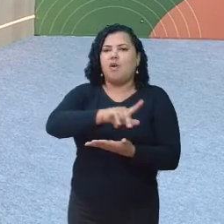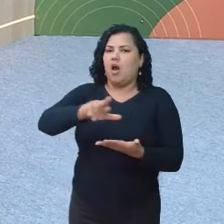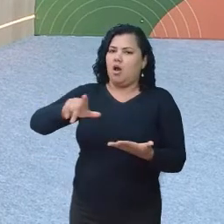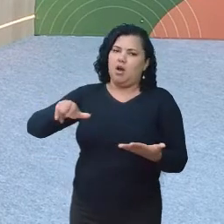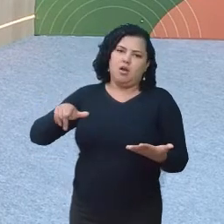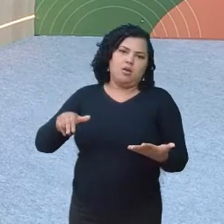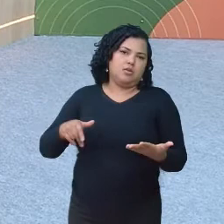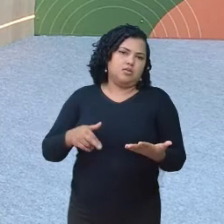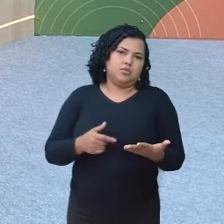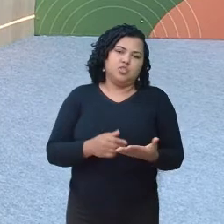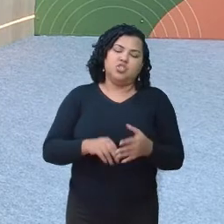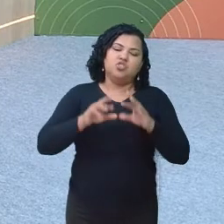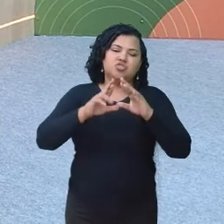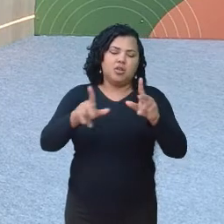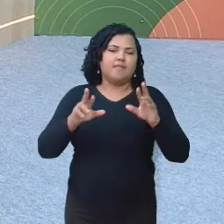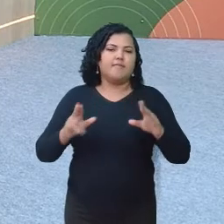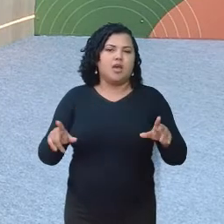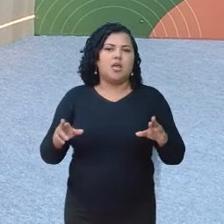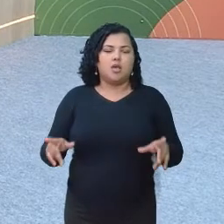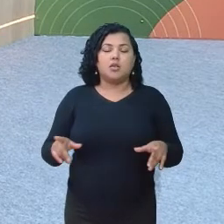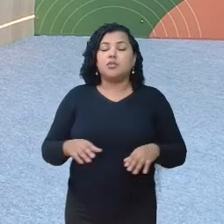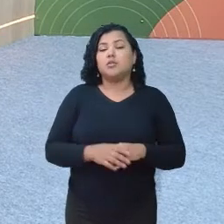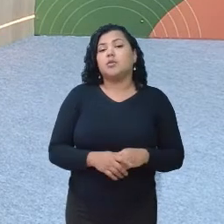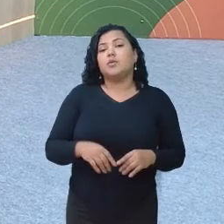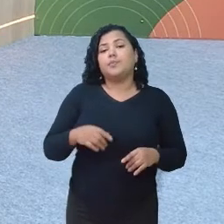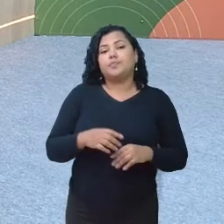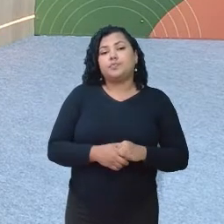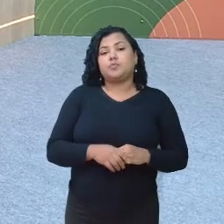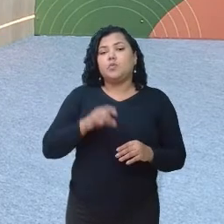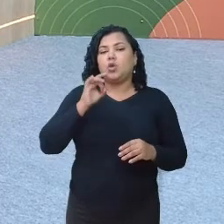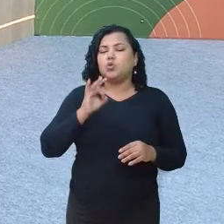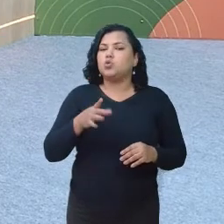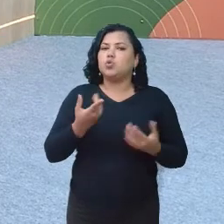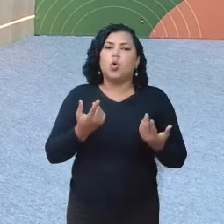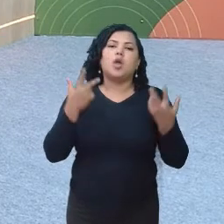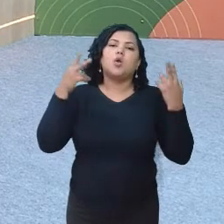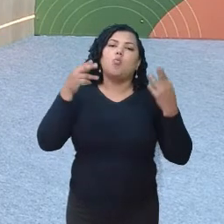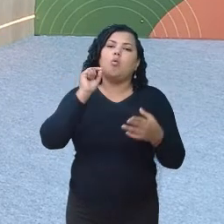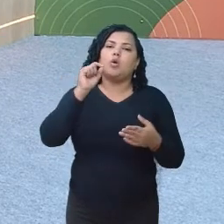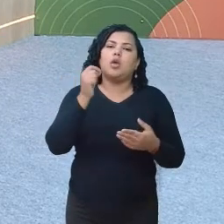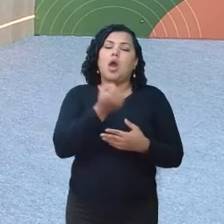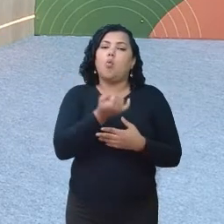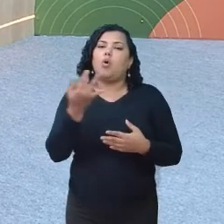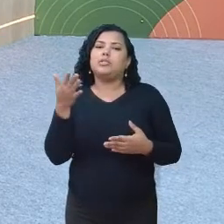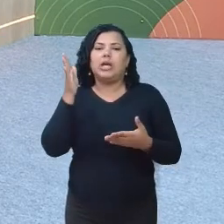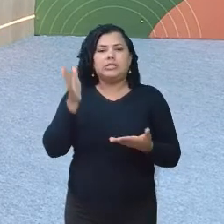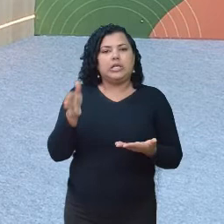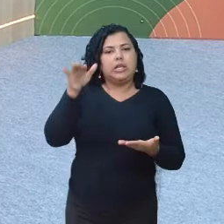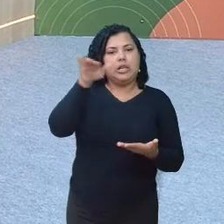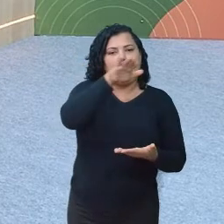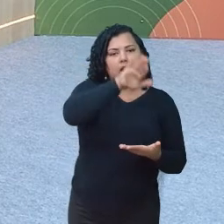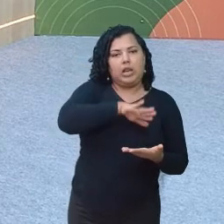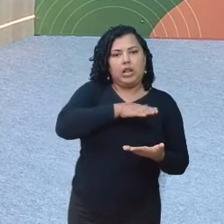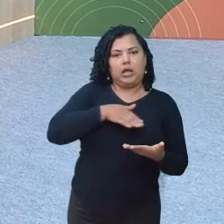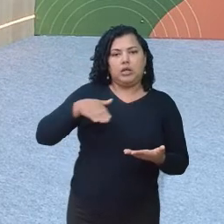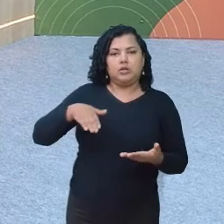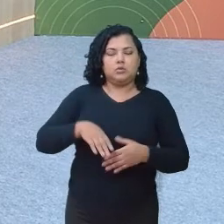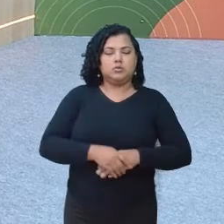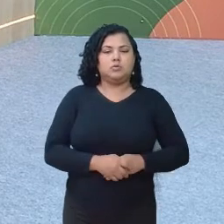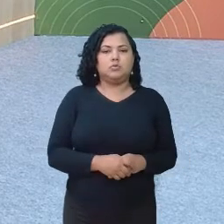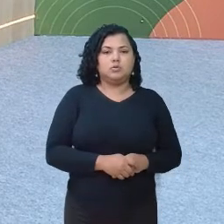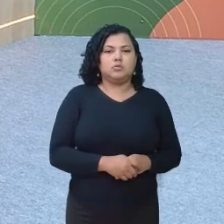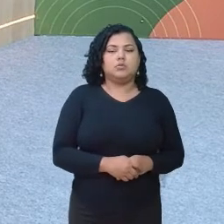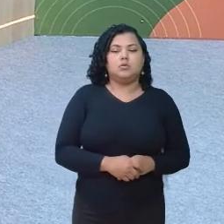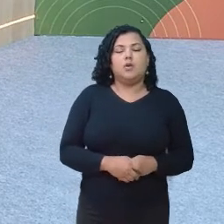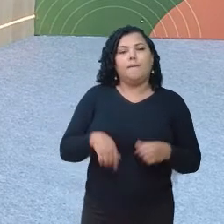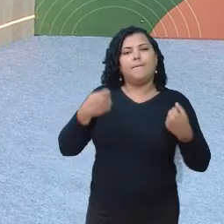lados, totalmente diferente uma da outra, coincidindo apenas o número de lados. Então, para a gente não ficar com essa quantidade muito grande, a gente